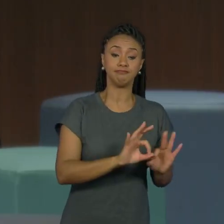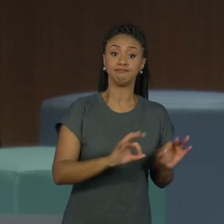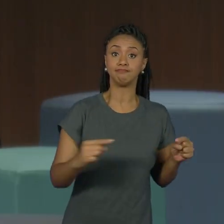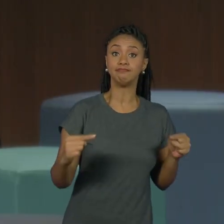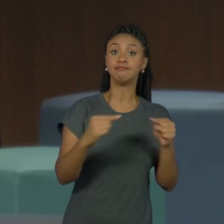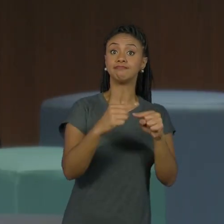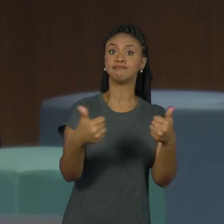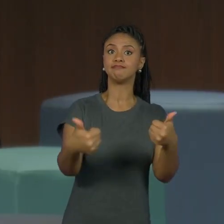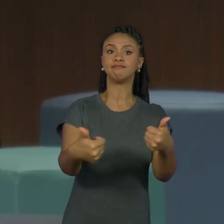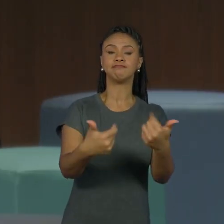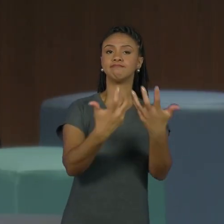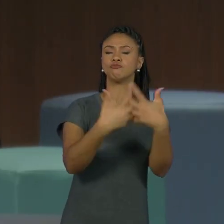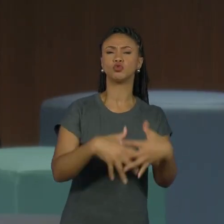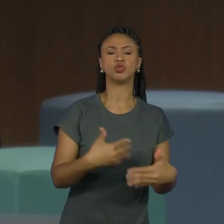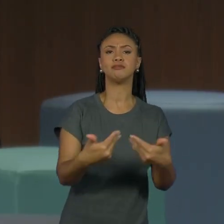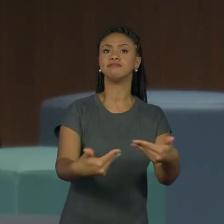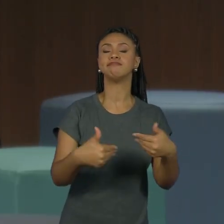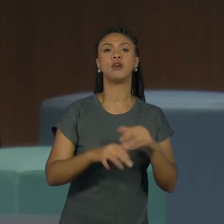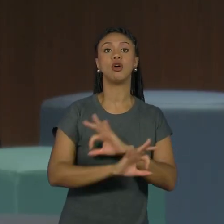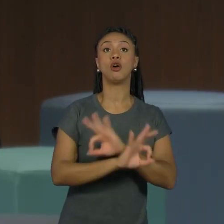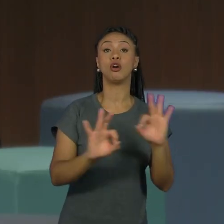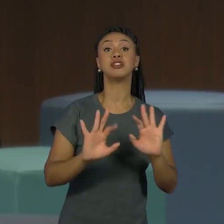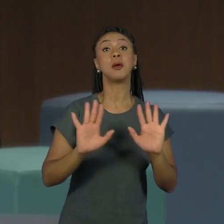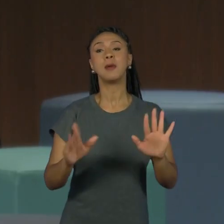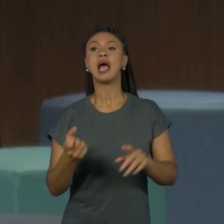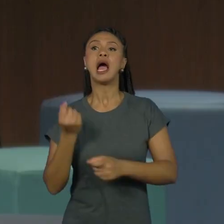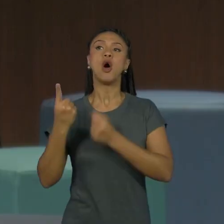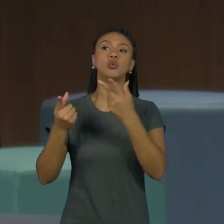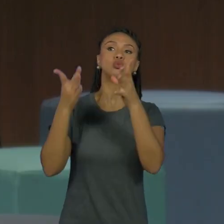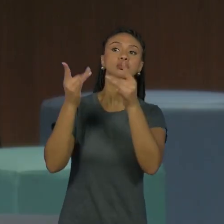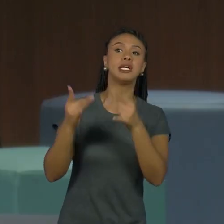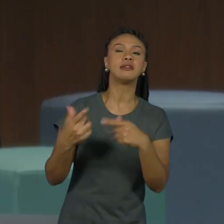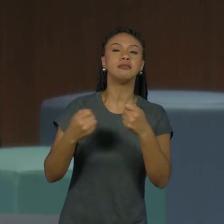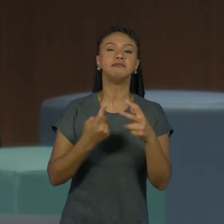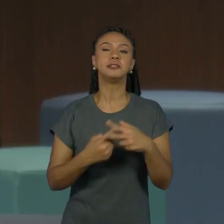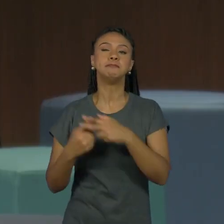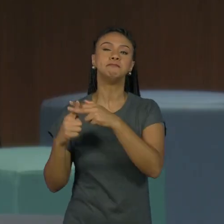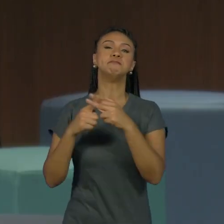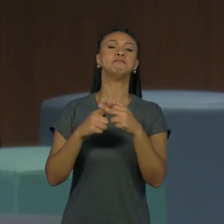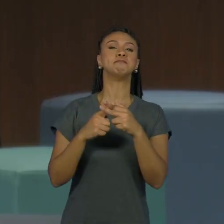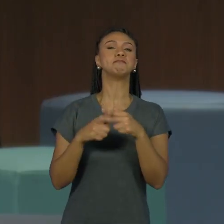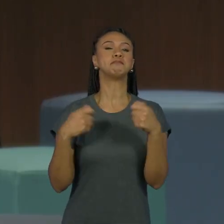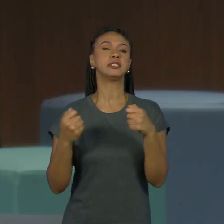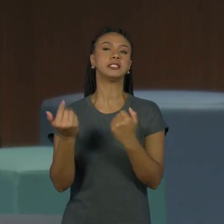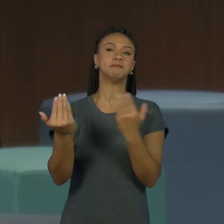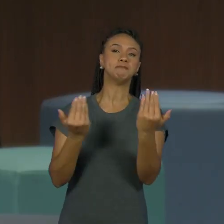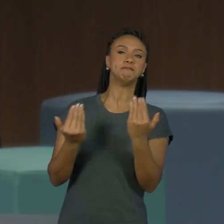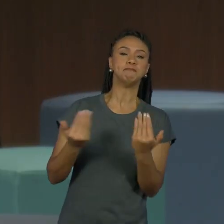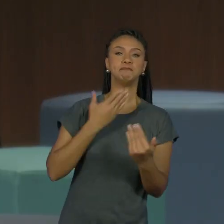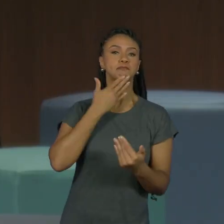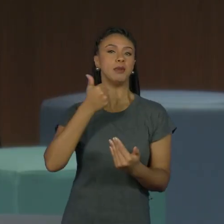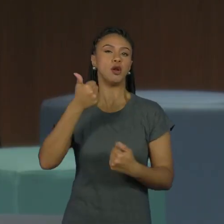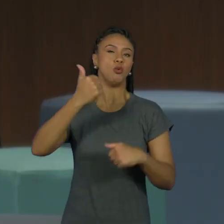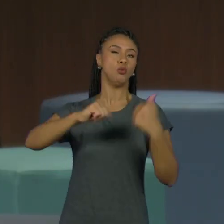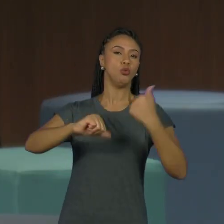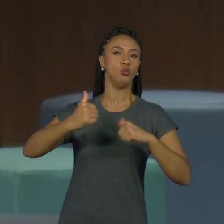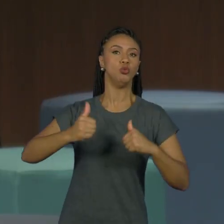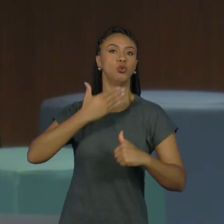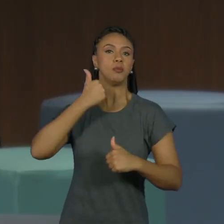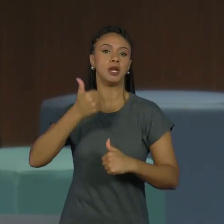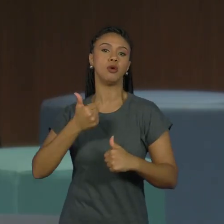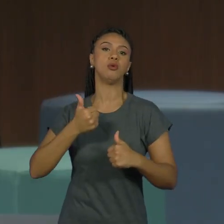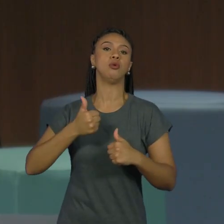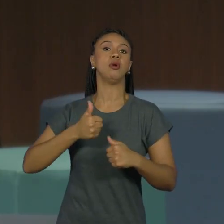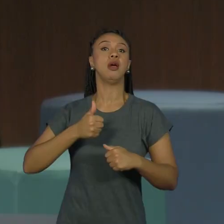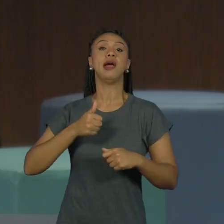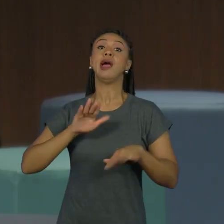na hora de organizar o todo, mas há considerações a serem feitas, há análises a serem feitas, há